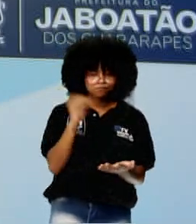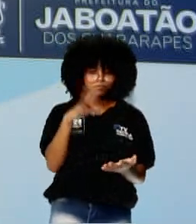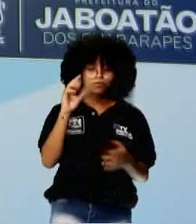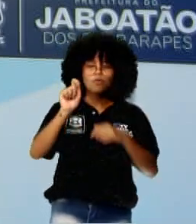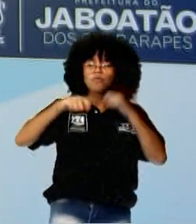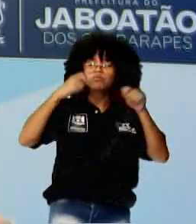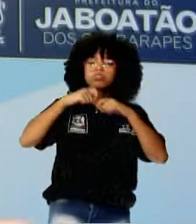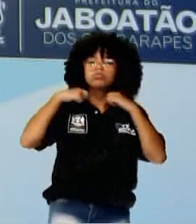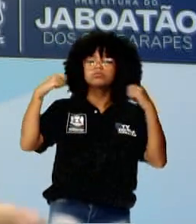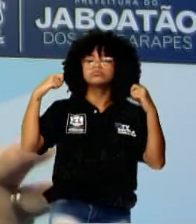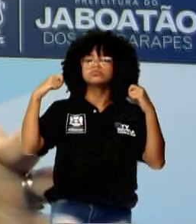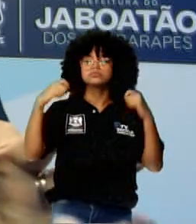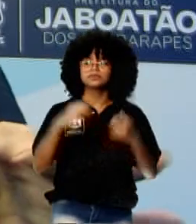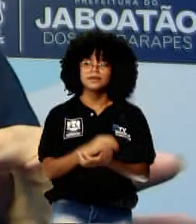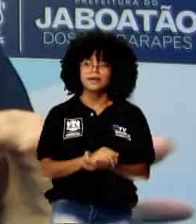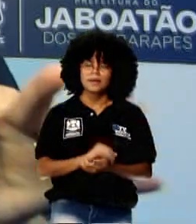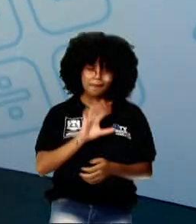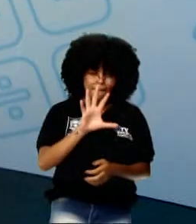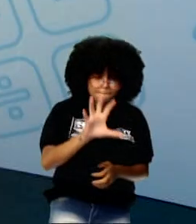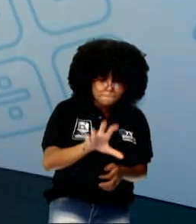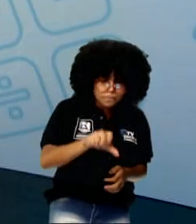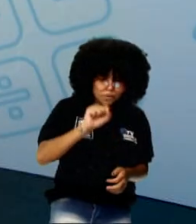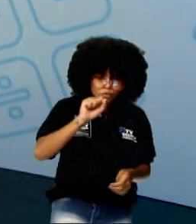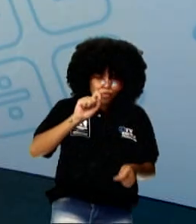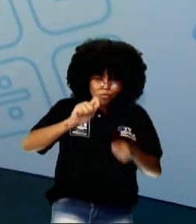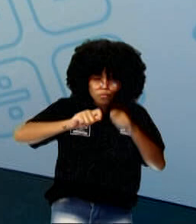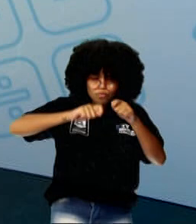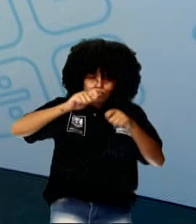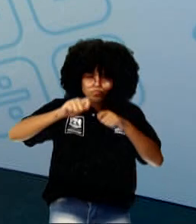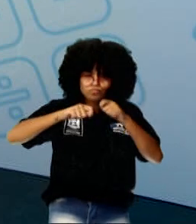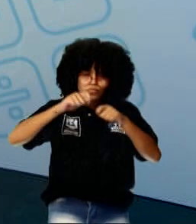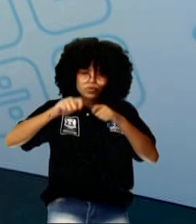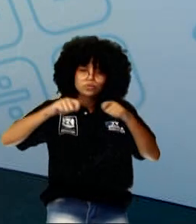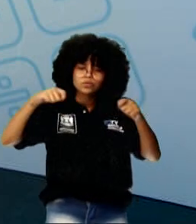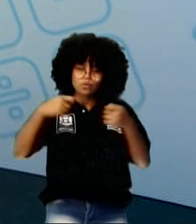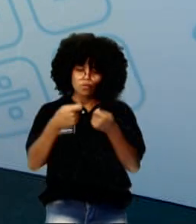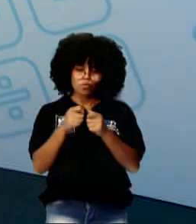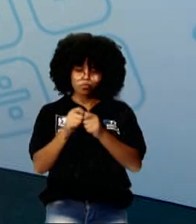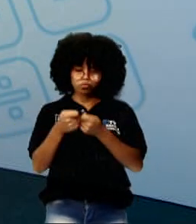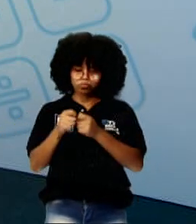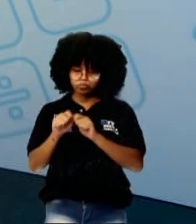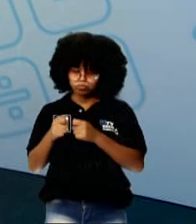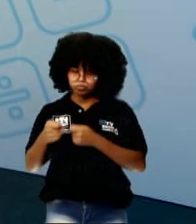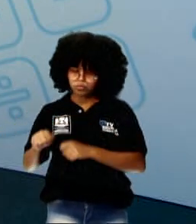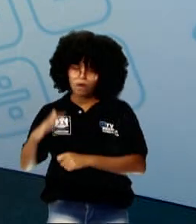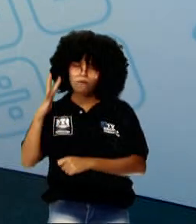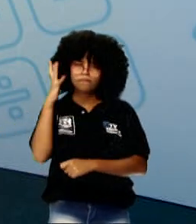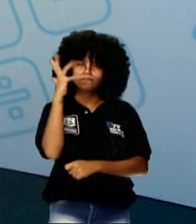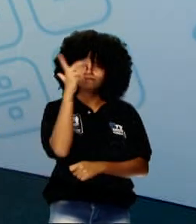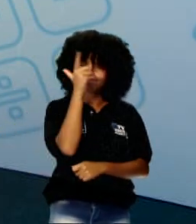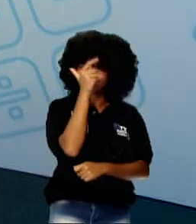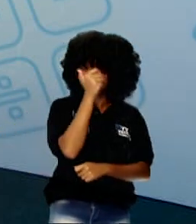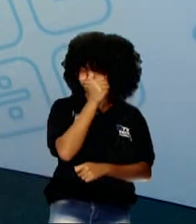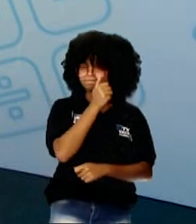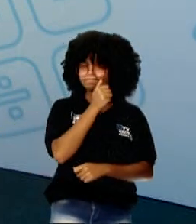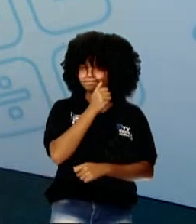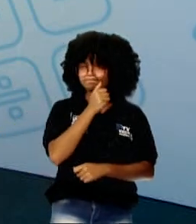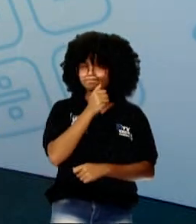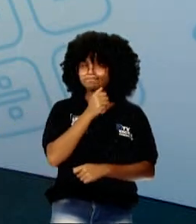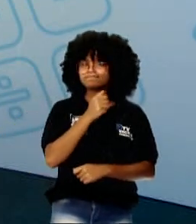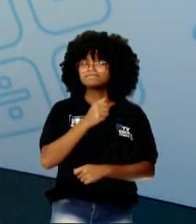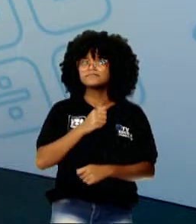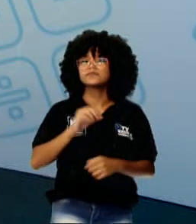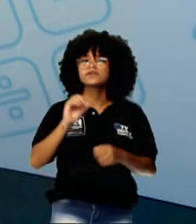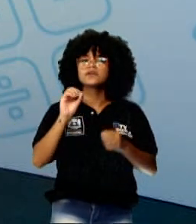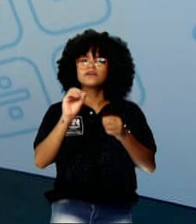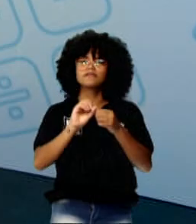cordão. Então ela pegou um cordão trançado, dourado, muito bonito.